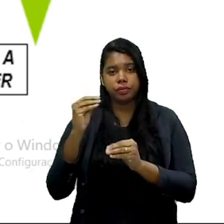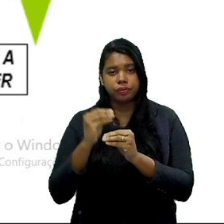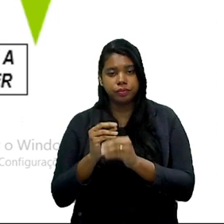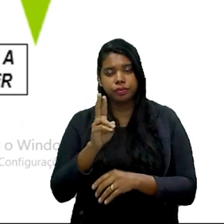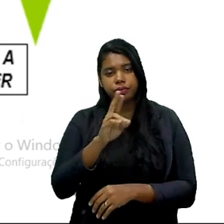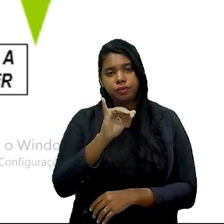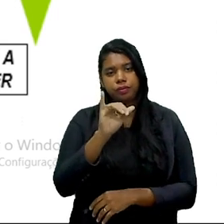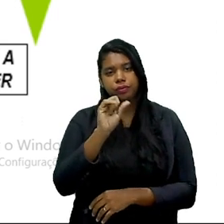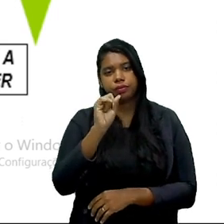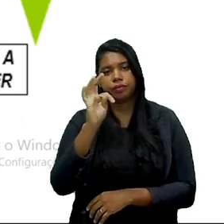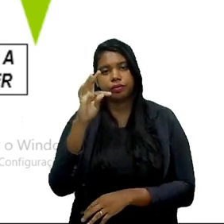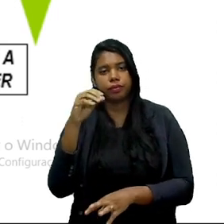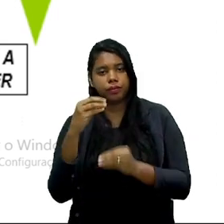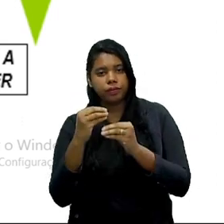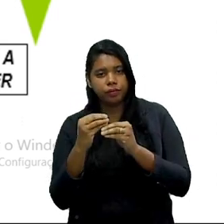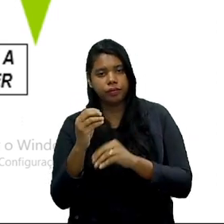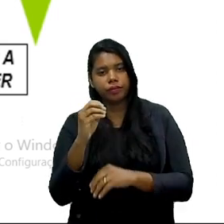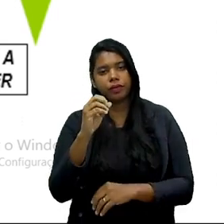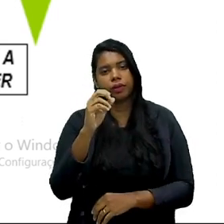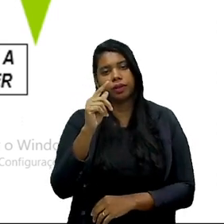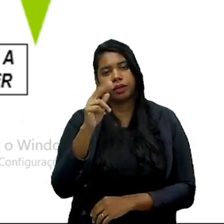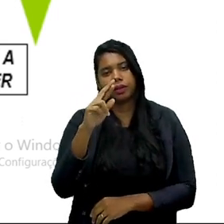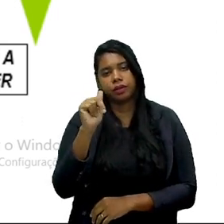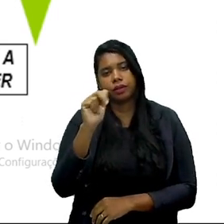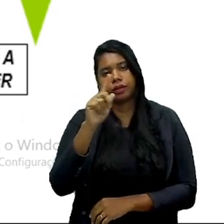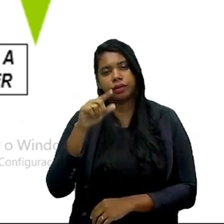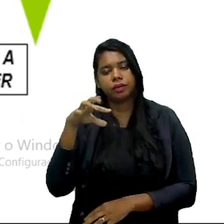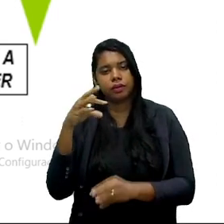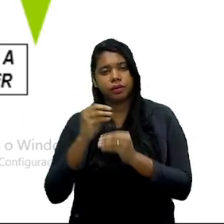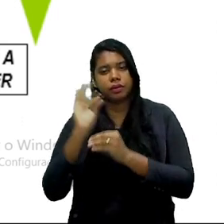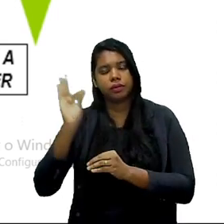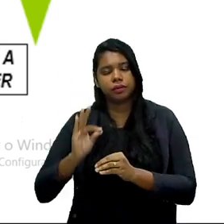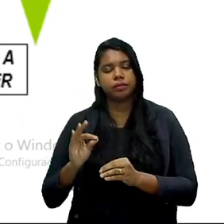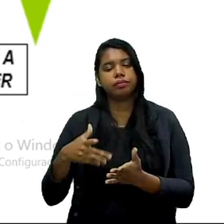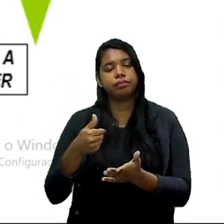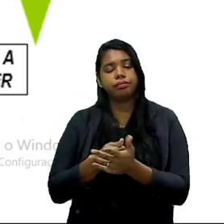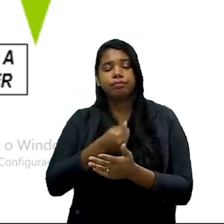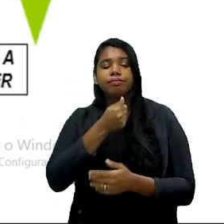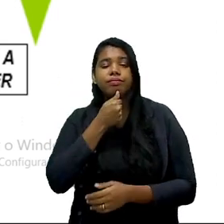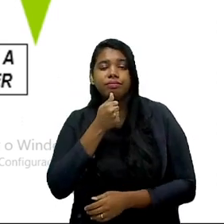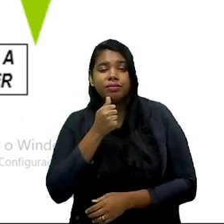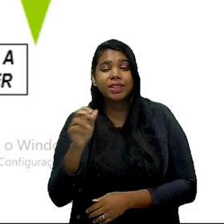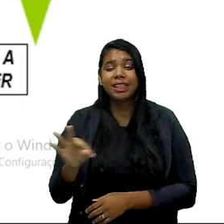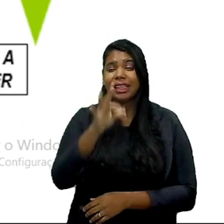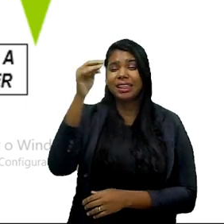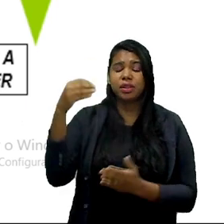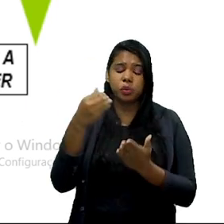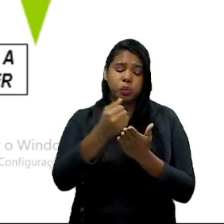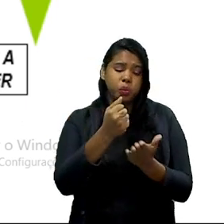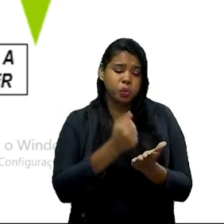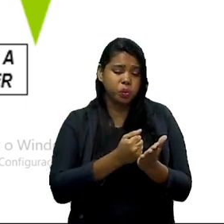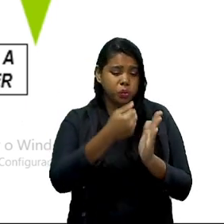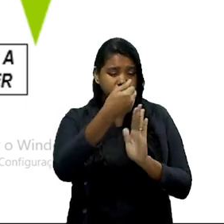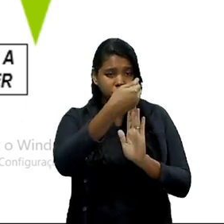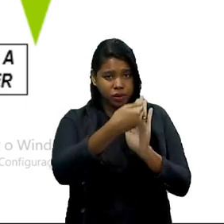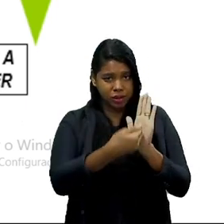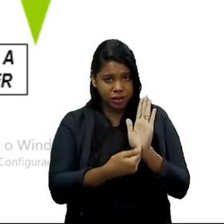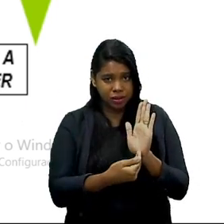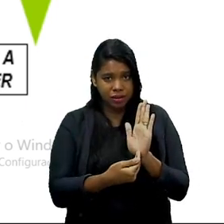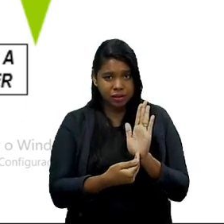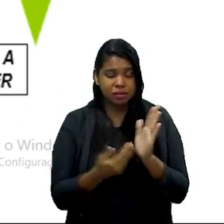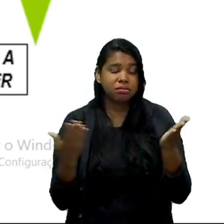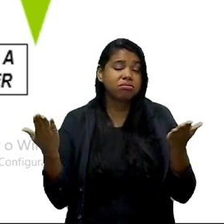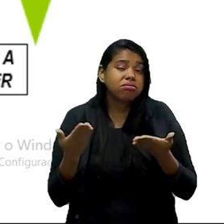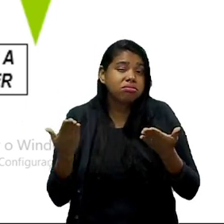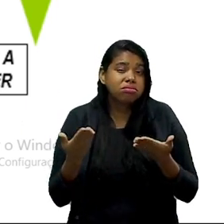prazo. E quando faz vendas a prazo, aí gera contas a receber. Tudo isso é registrado no fluxo de caixa. Qual o